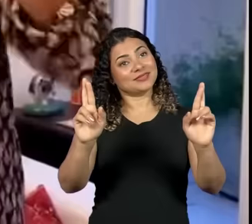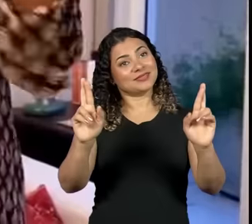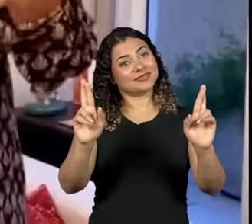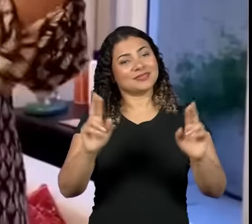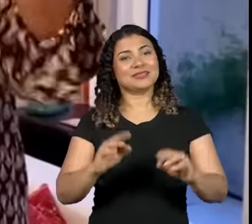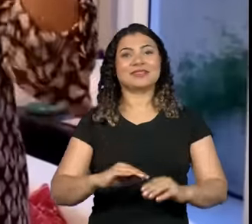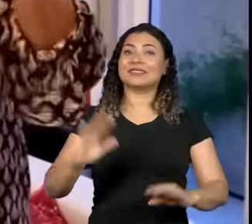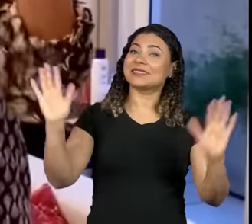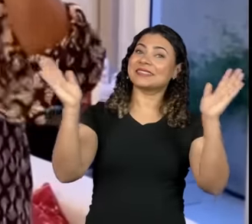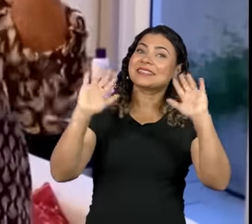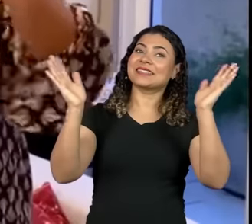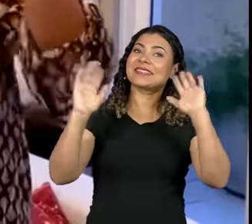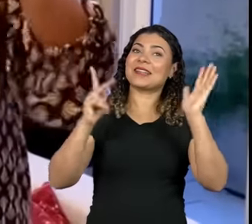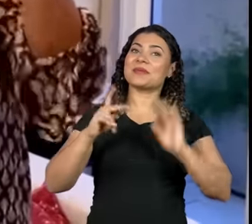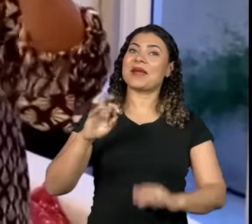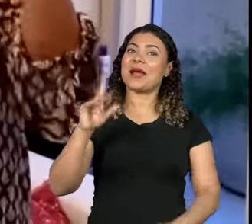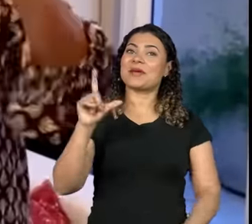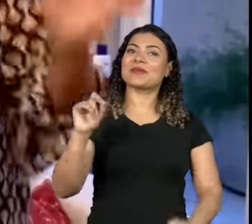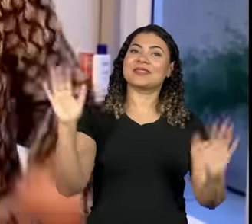Ei, Paulo!